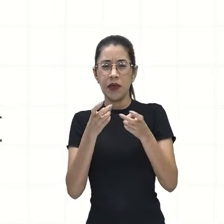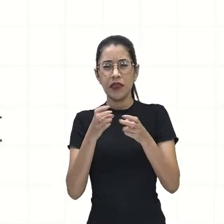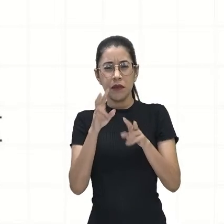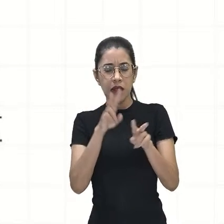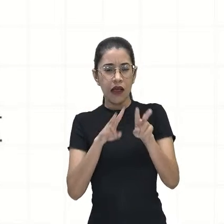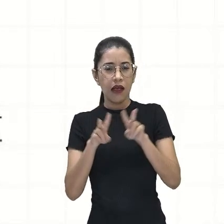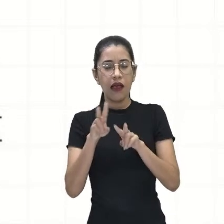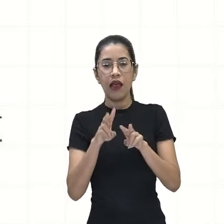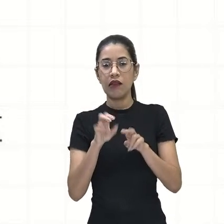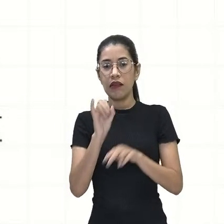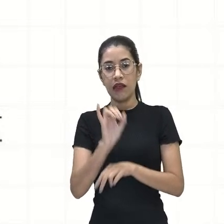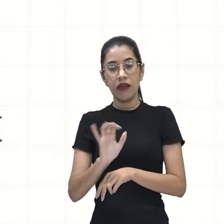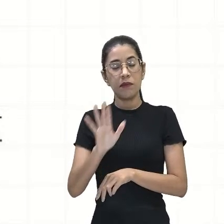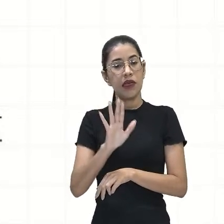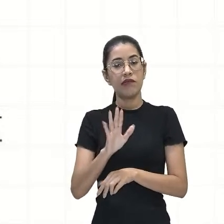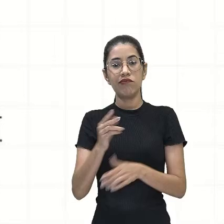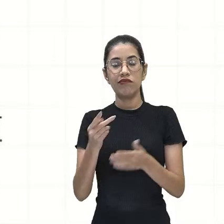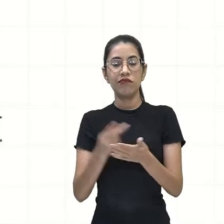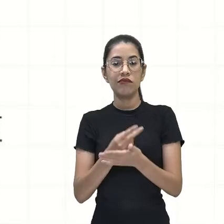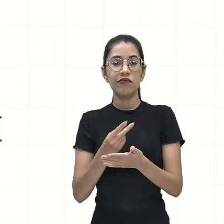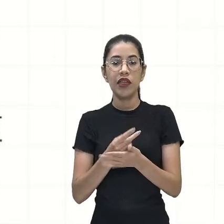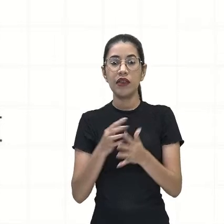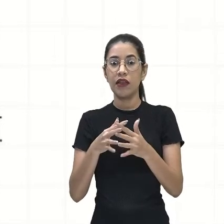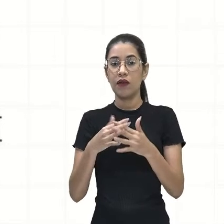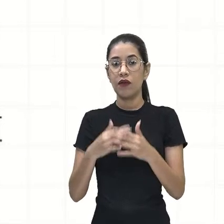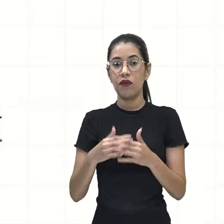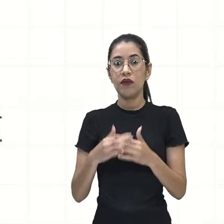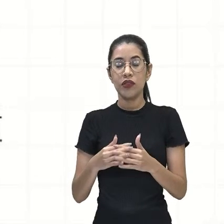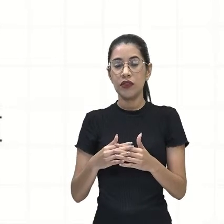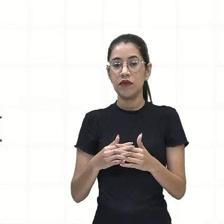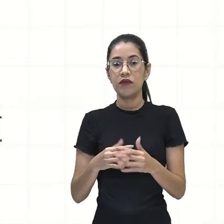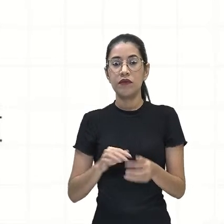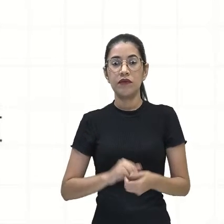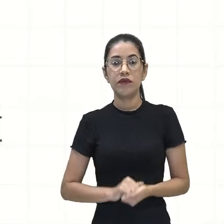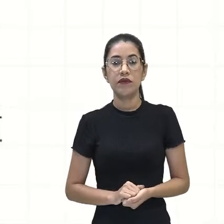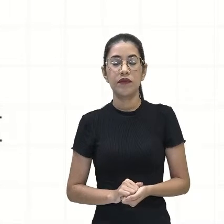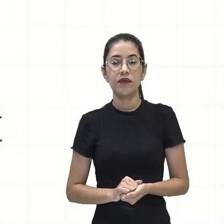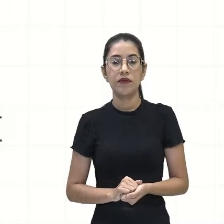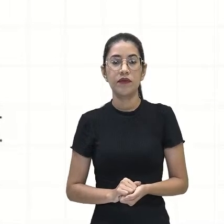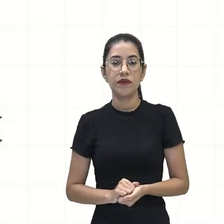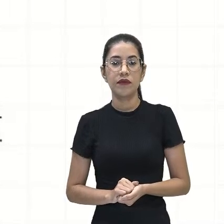ela não está na escala correta. Aqui, ó, novamente,